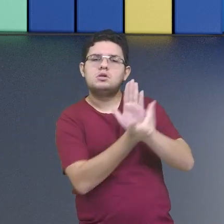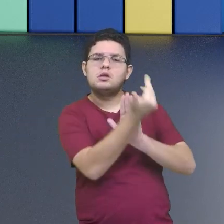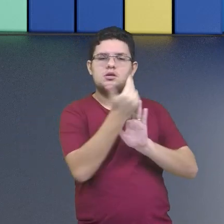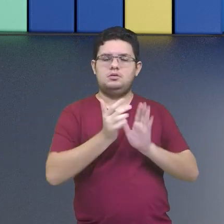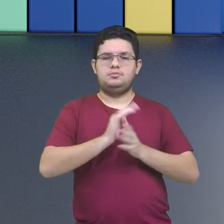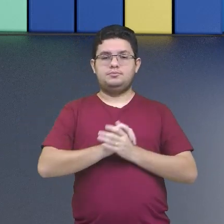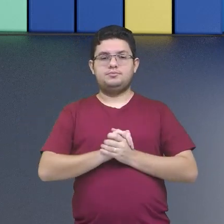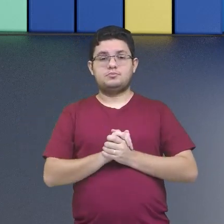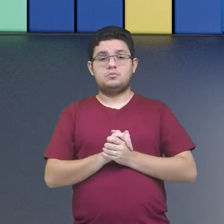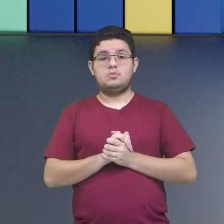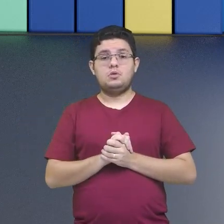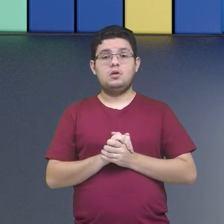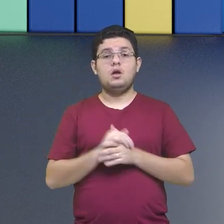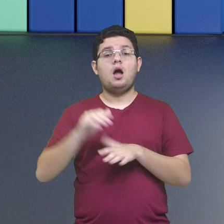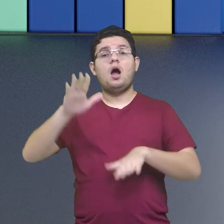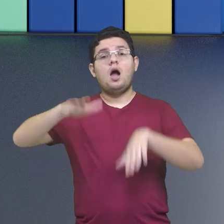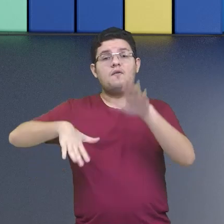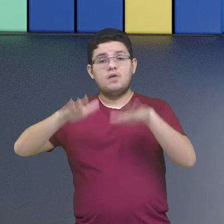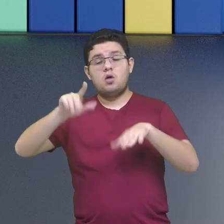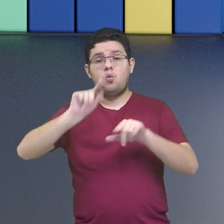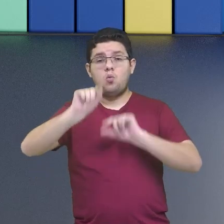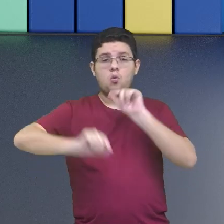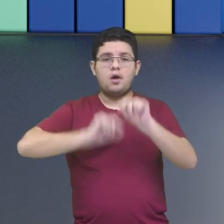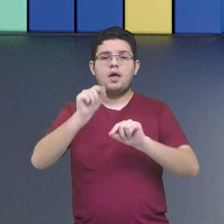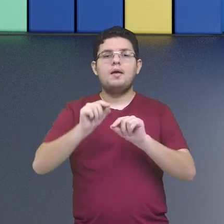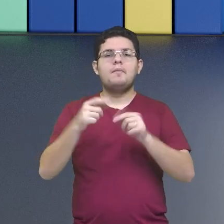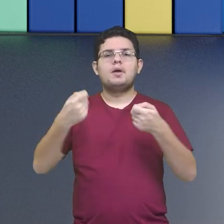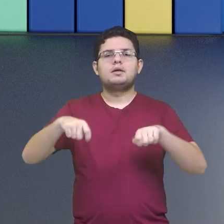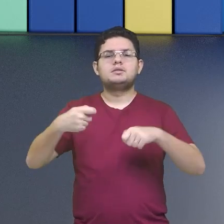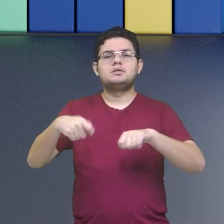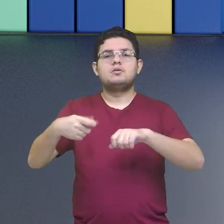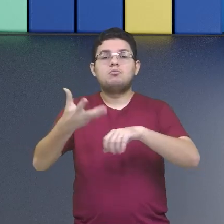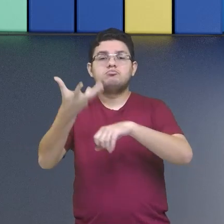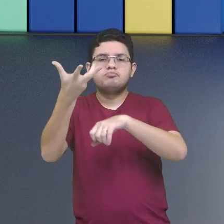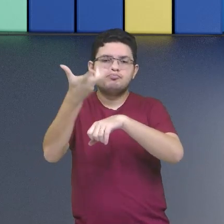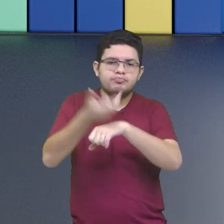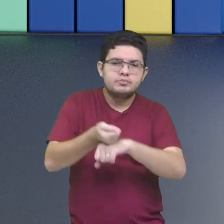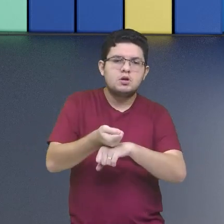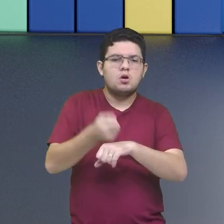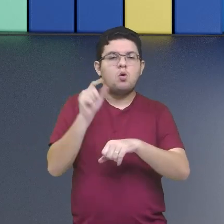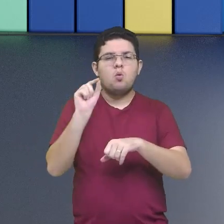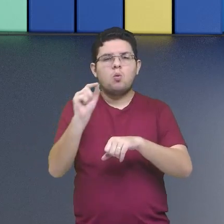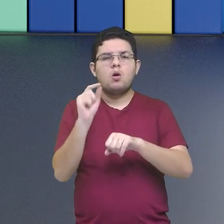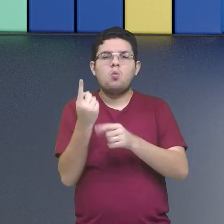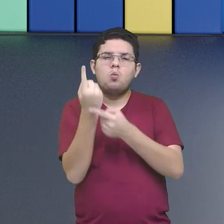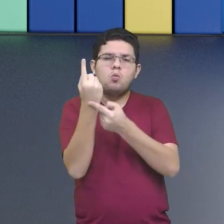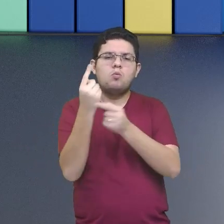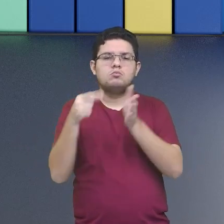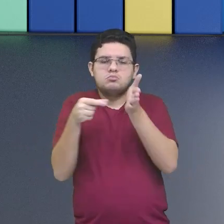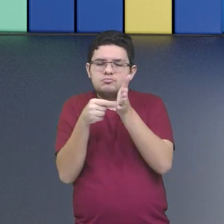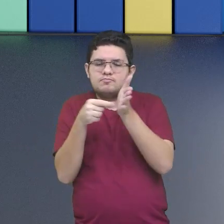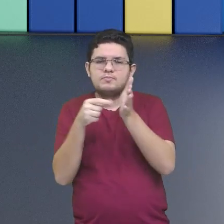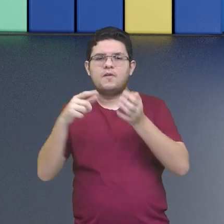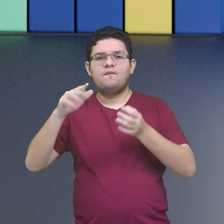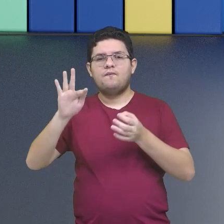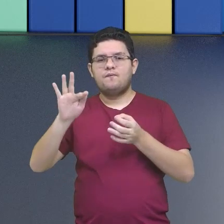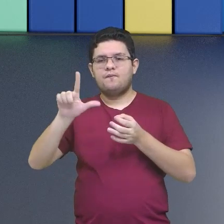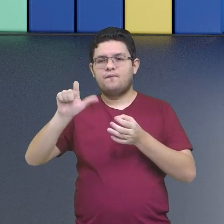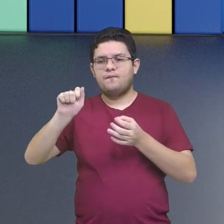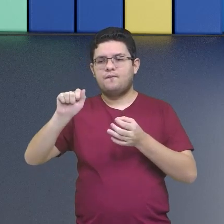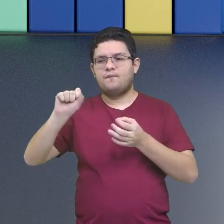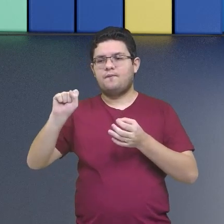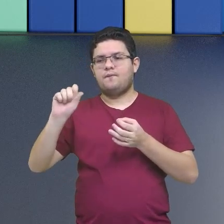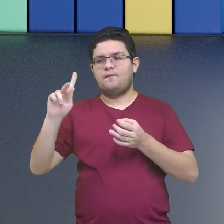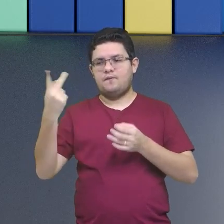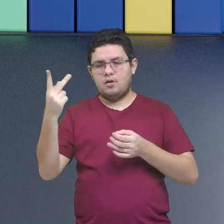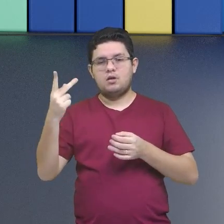é necessário baixar um programinha chamado Flash, né? O que torna assim, né, para algum talvez iniciante, um ponto de atenção,